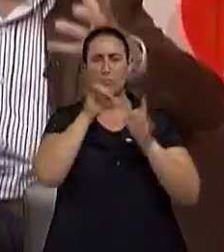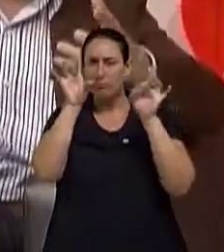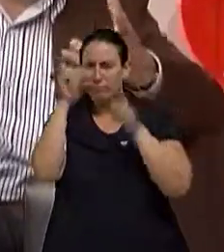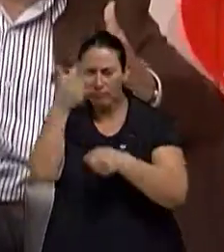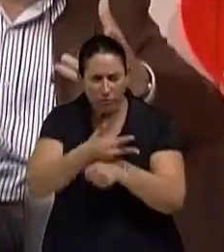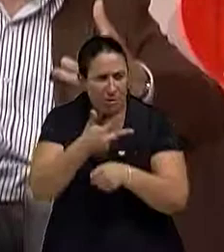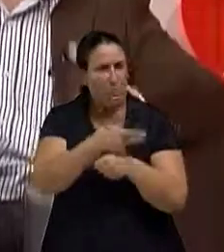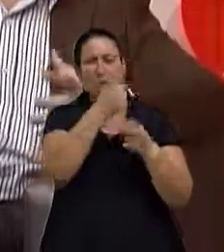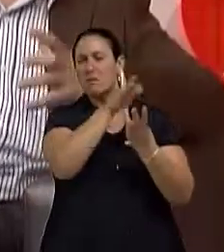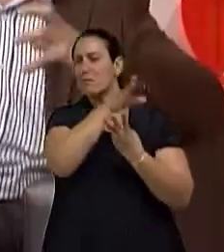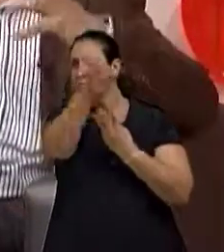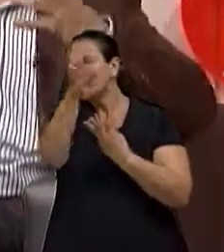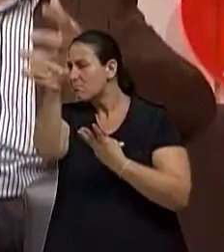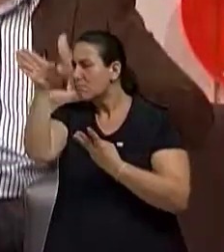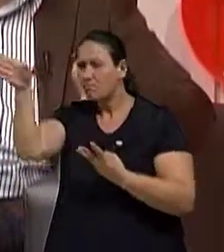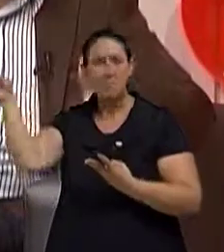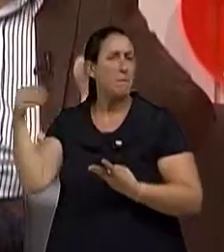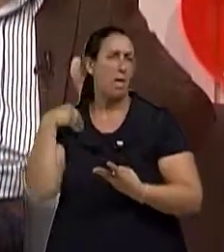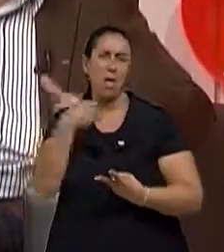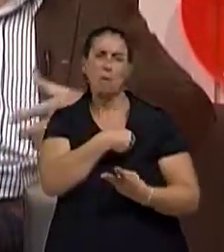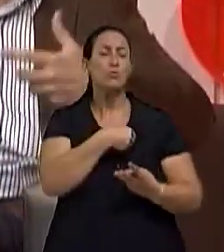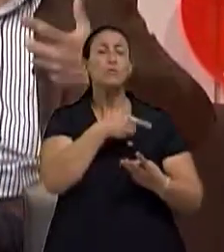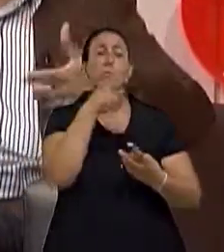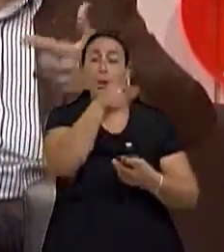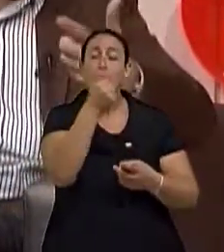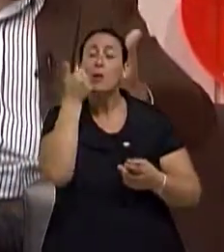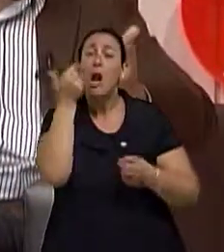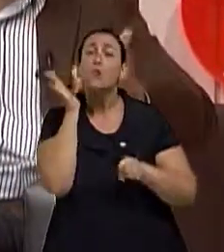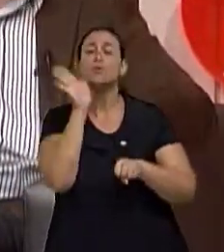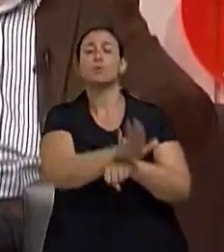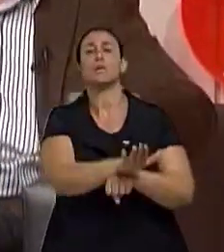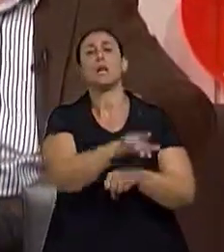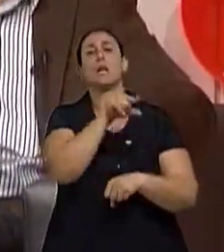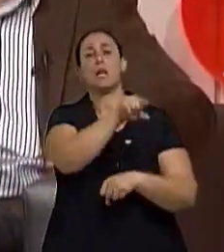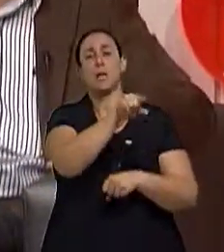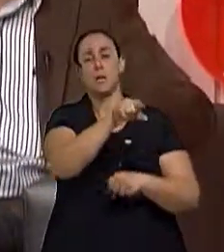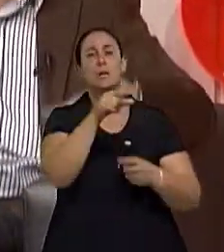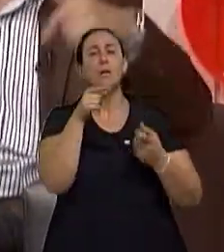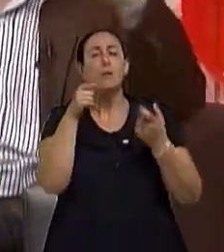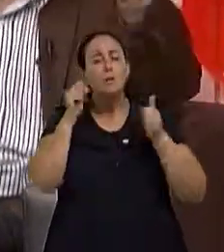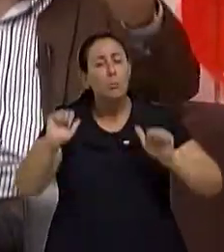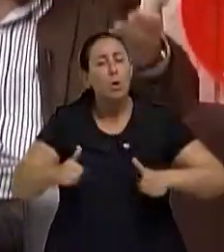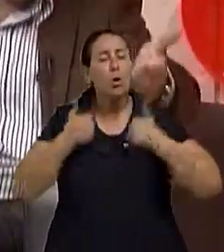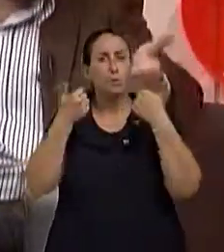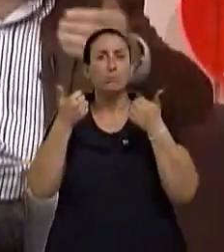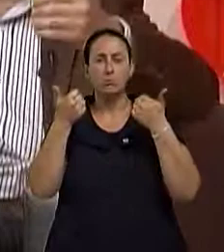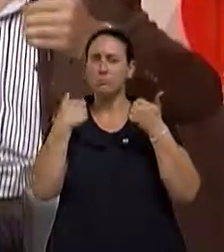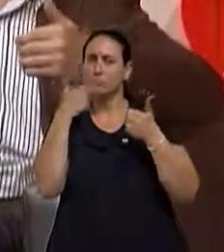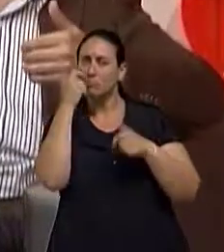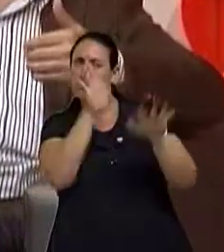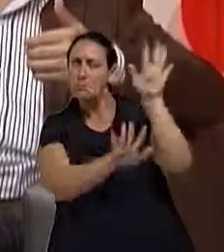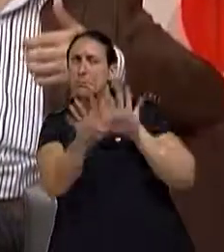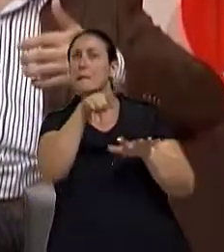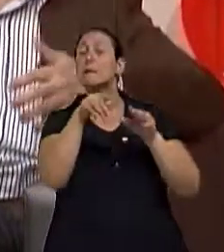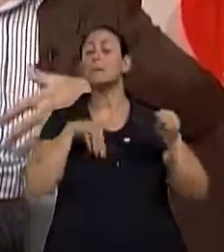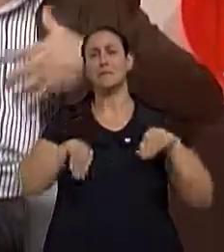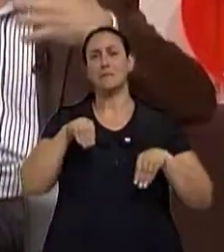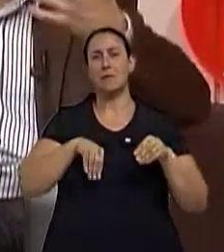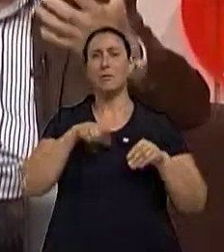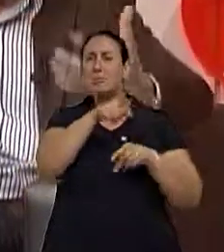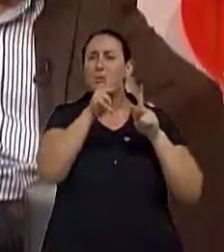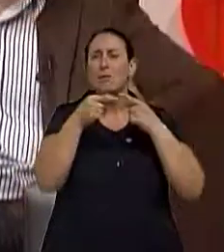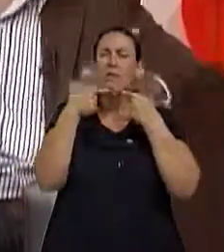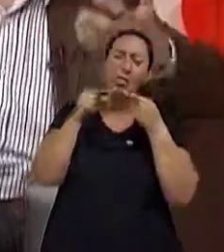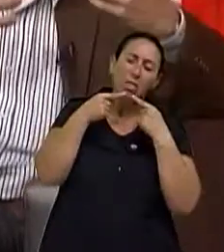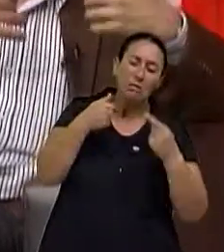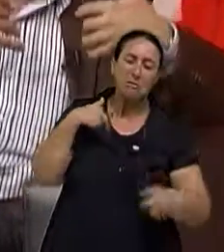em algum lugar onde possa ser melhor avaliado para ver se existe, por exemplo, um quadro depressivo, né? Uma